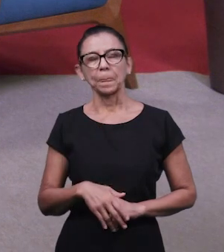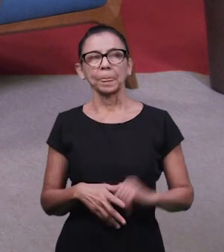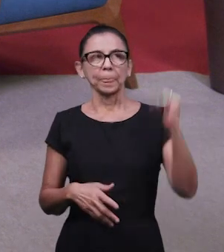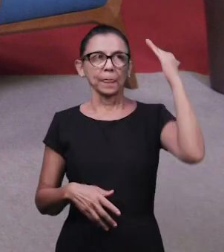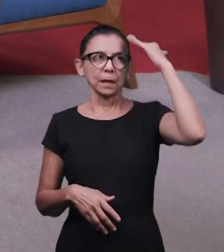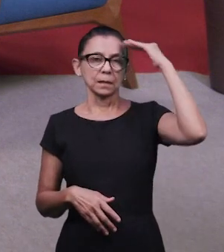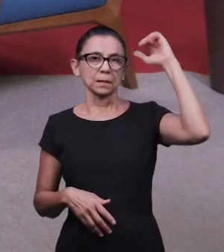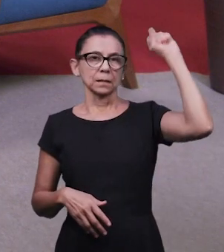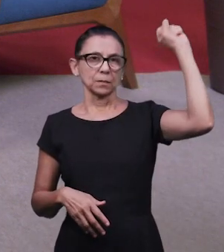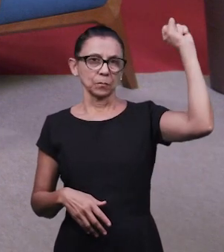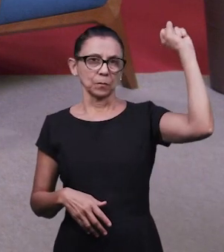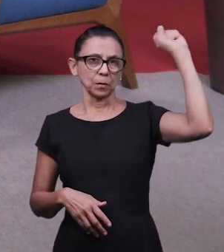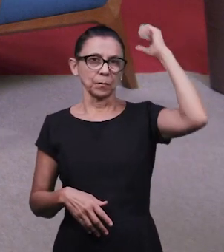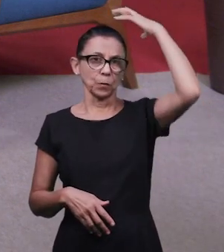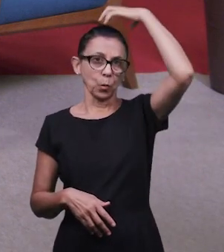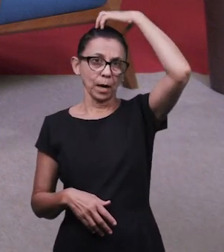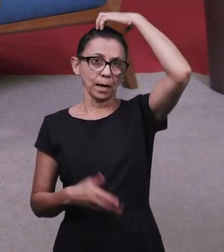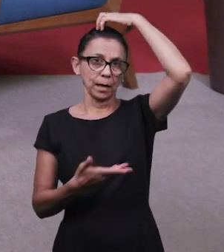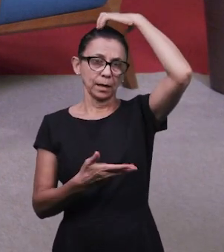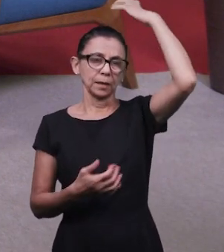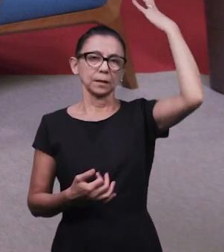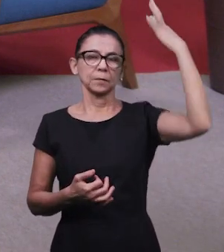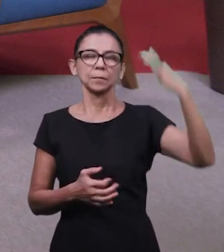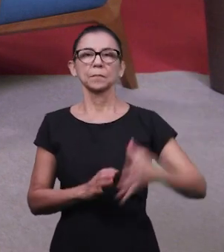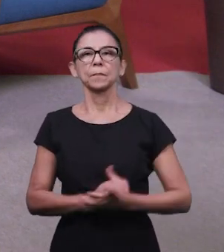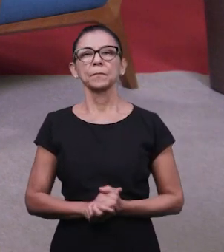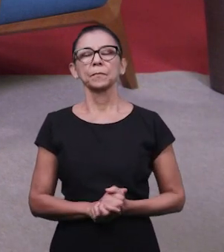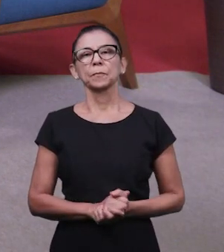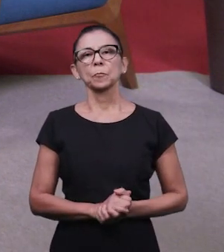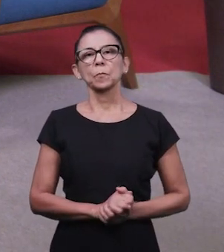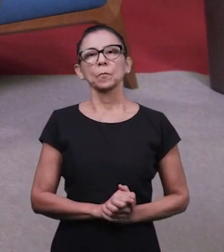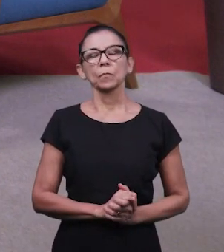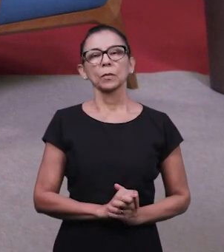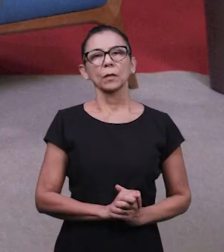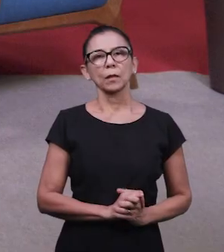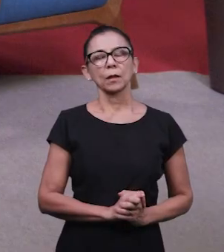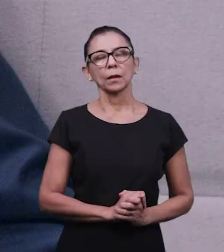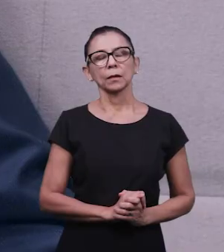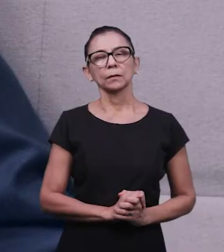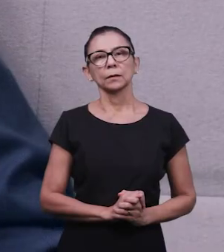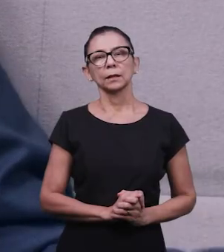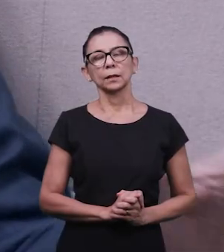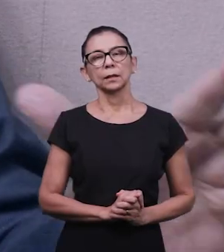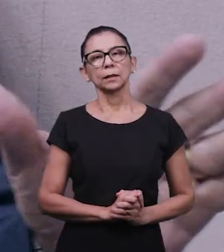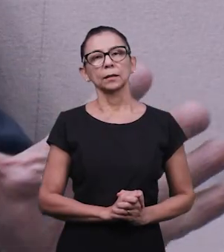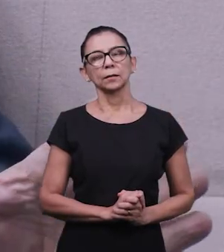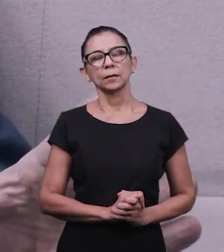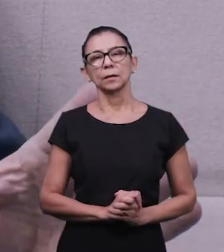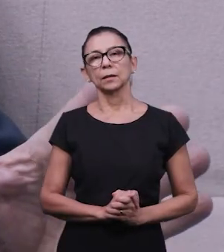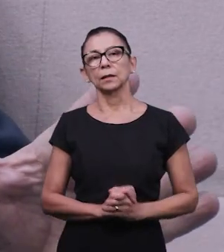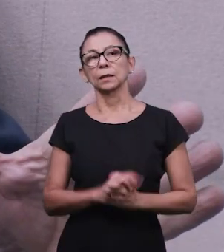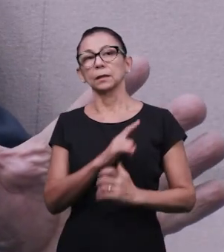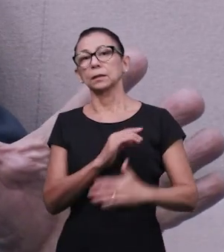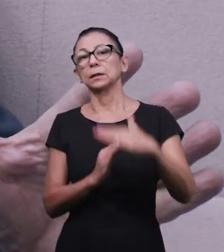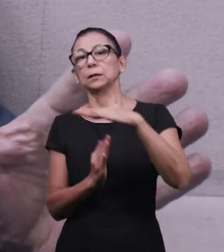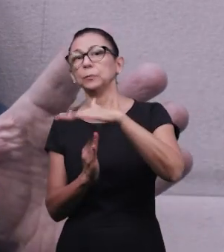Deus permanece para sempre. Esse texto, então, fecha esse entendimento, né? Então, observe.